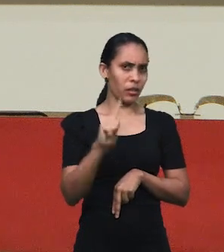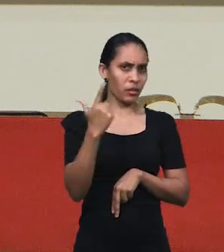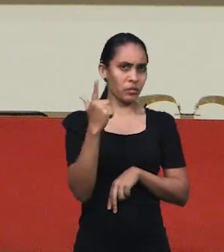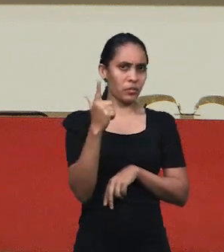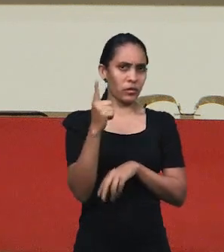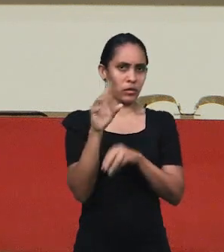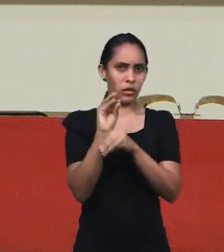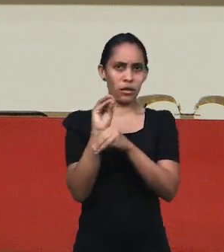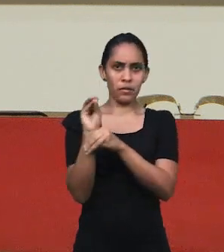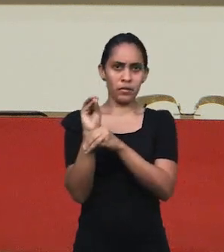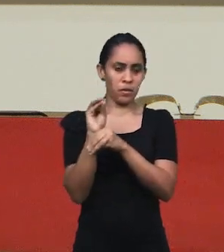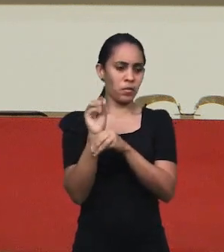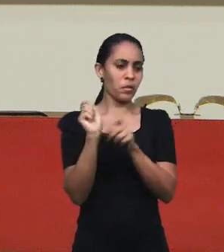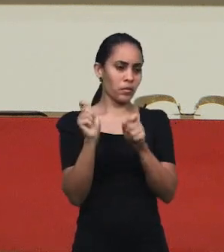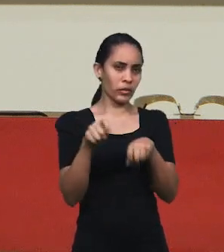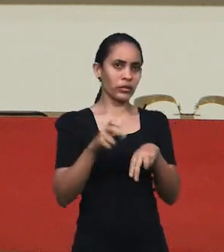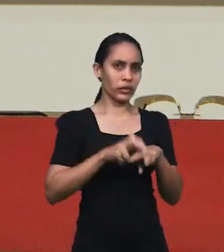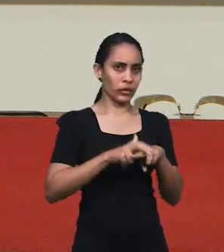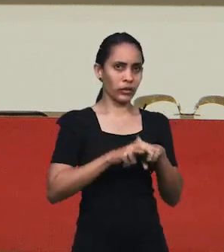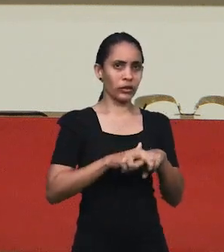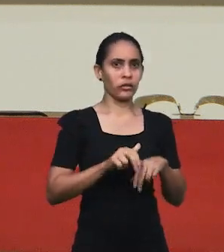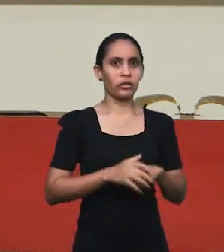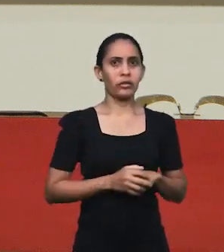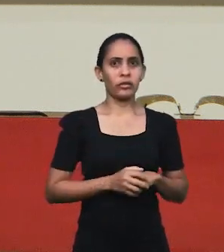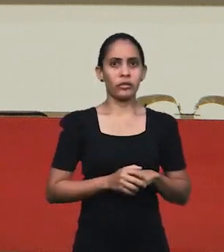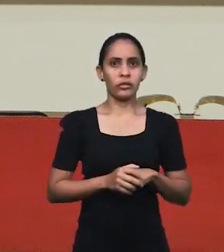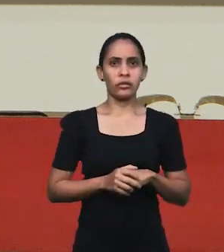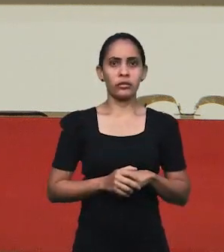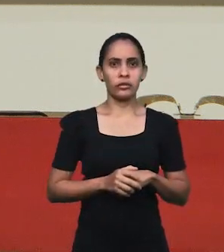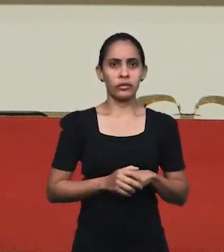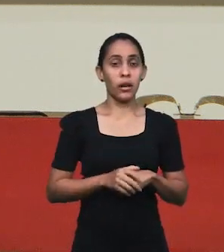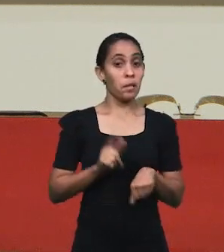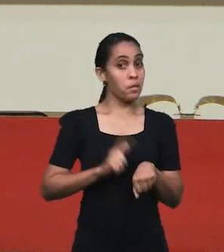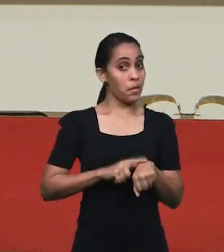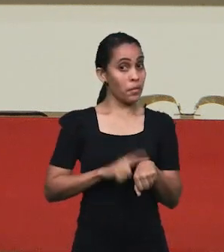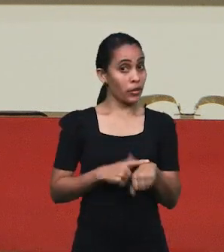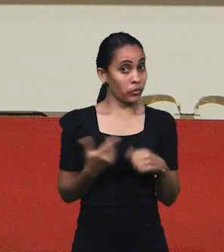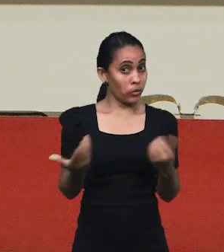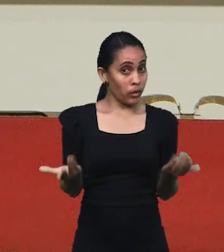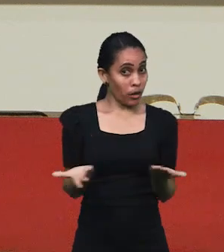Em momentos como este, de uma grande vitória,